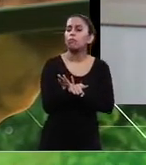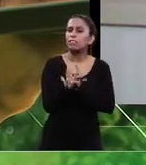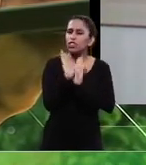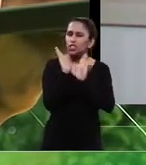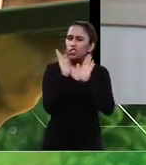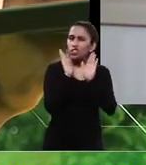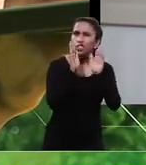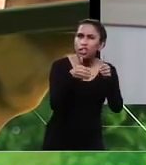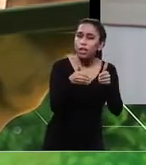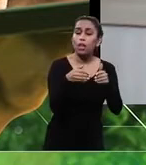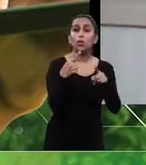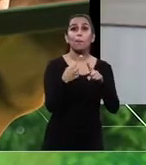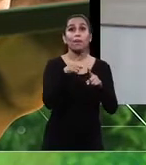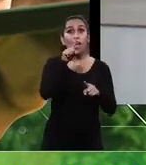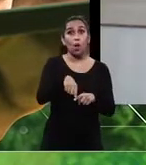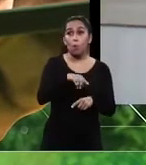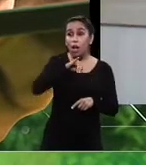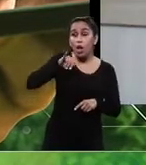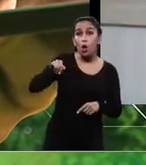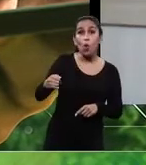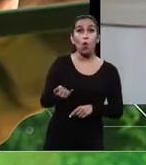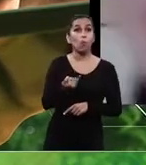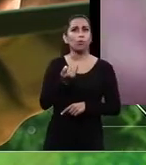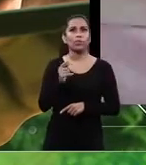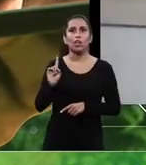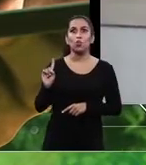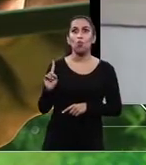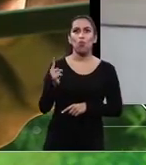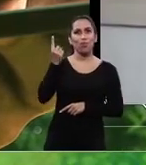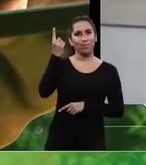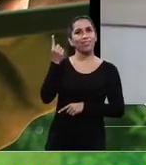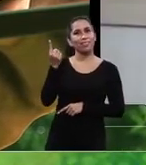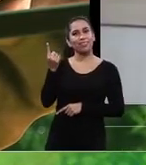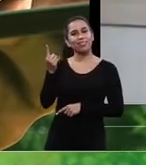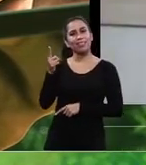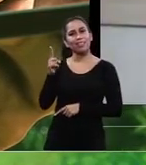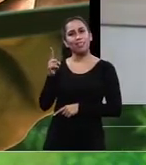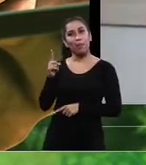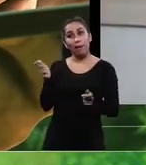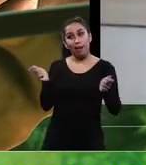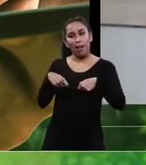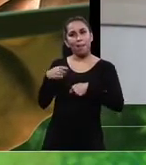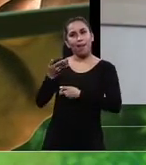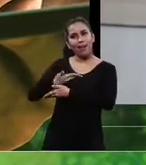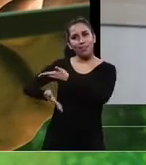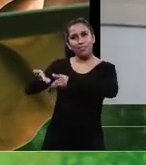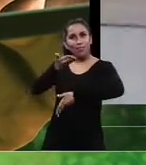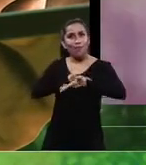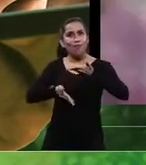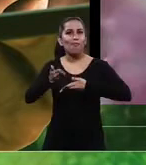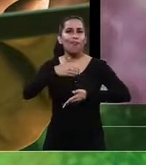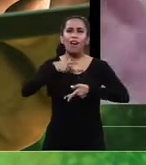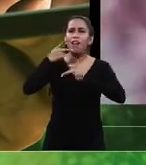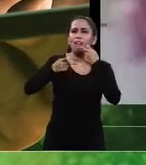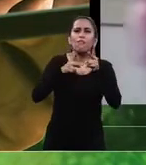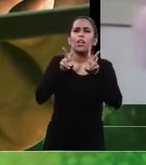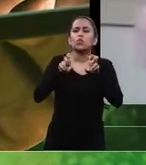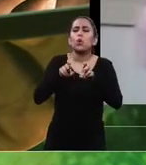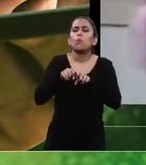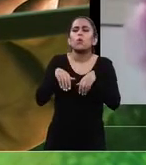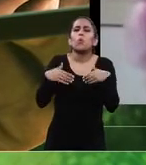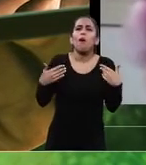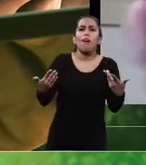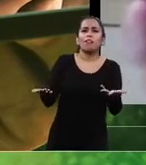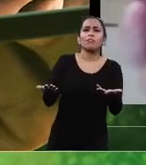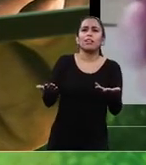porque esta é uma oportunidade singular para que nós possamos estar falando aí para mundo, né? E